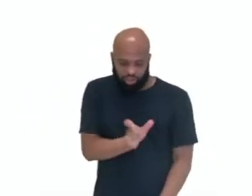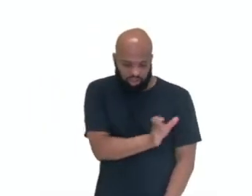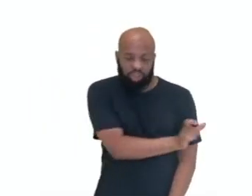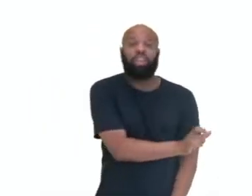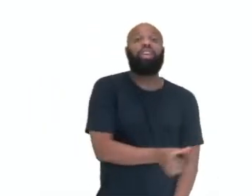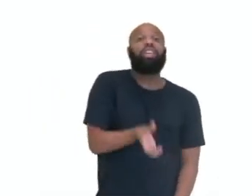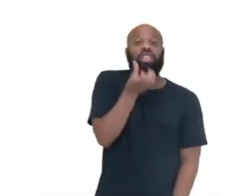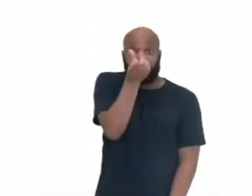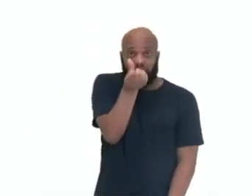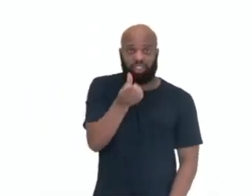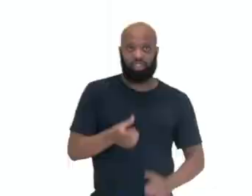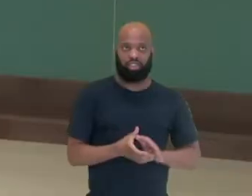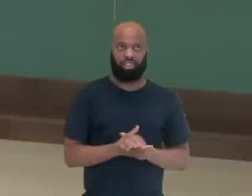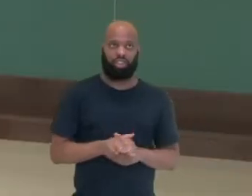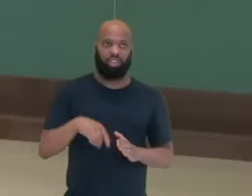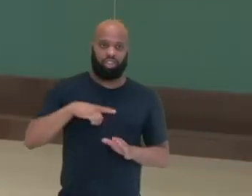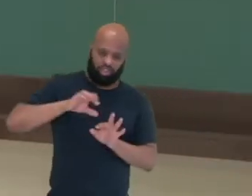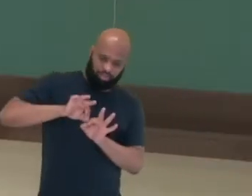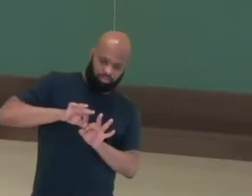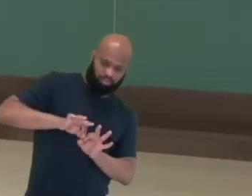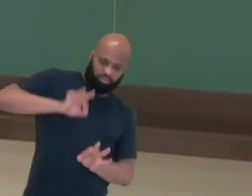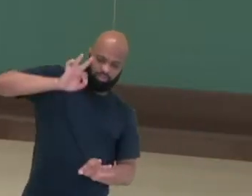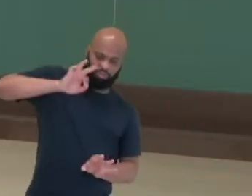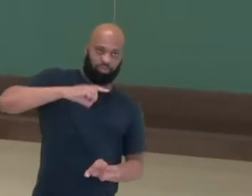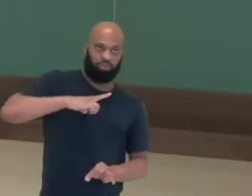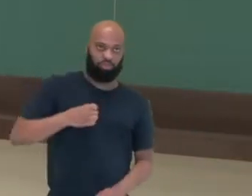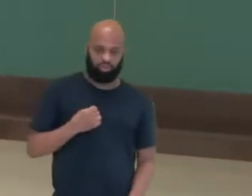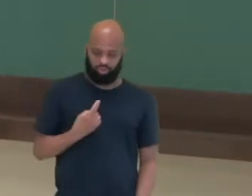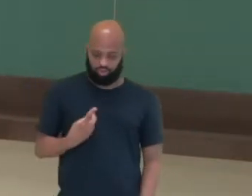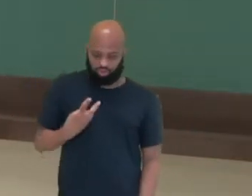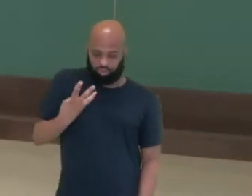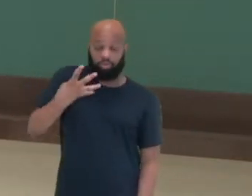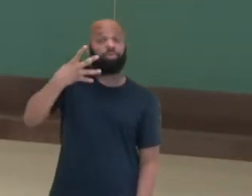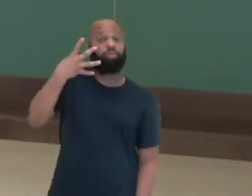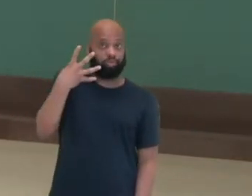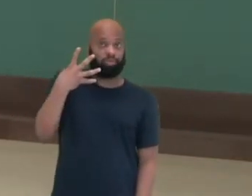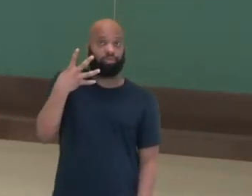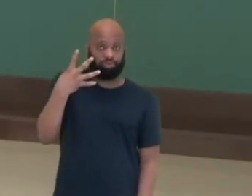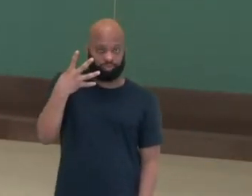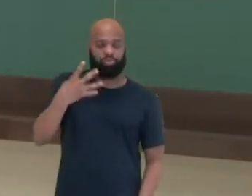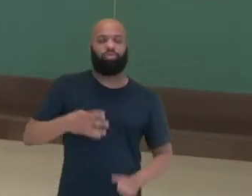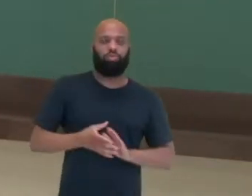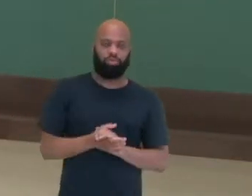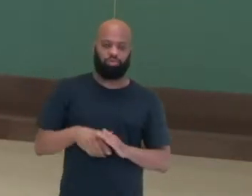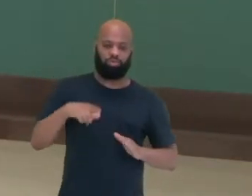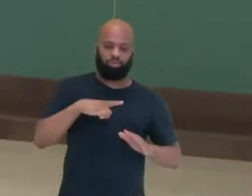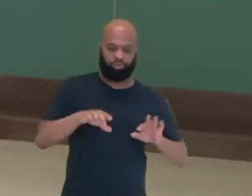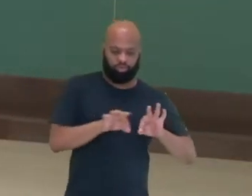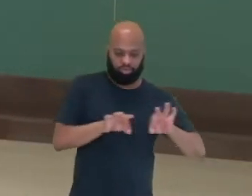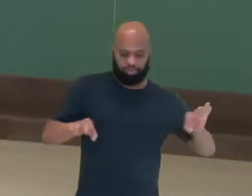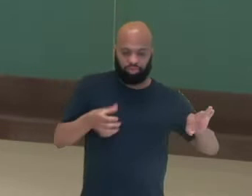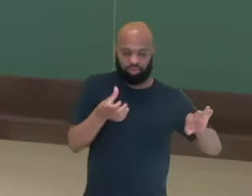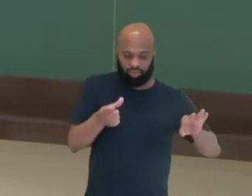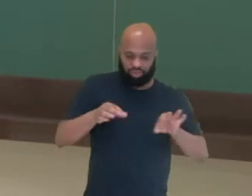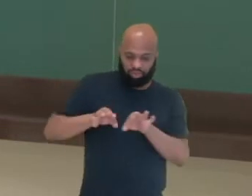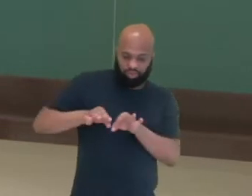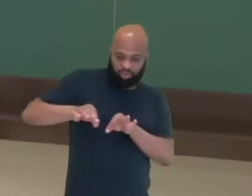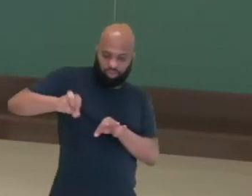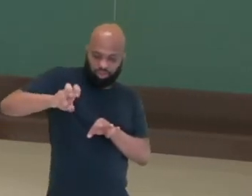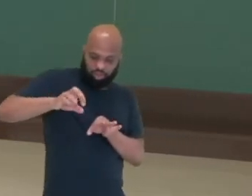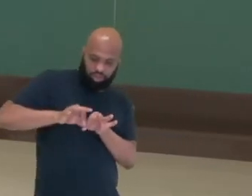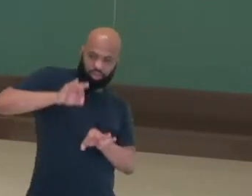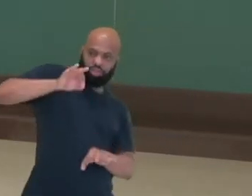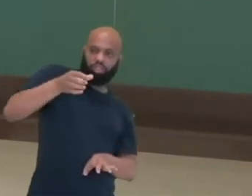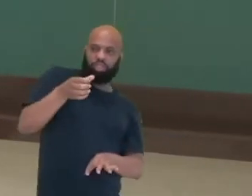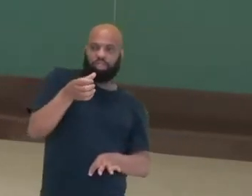3, 4, 5, 6, tá? E a altura tem 4, né? 1, 2, 3, 4, ó. Multiplicando tudo, o volume vai